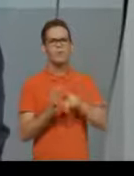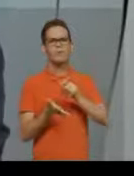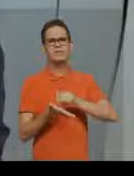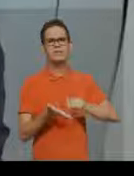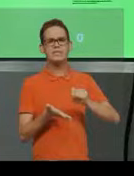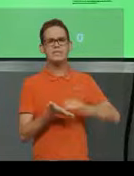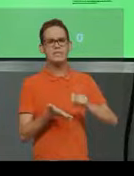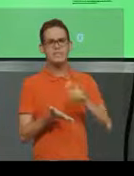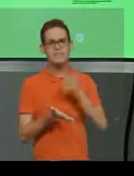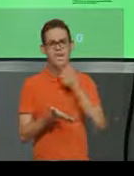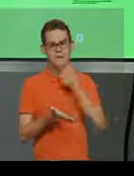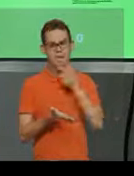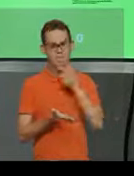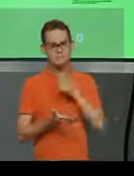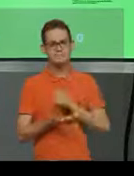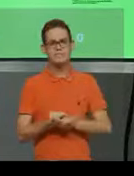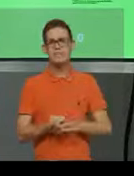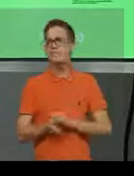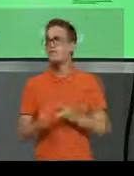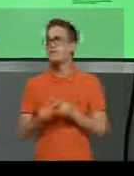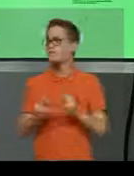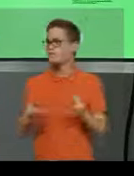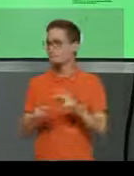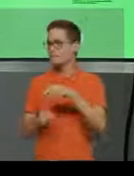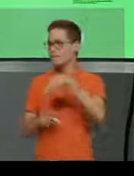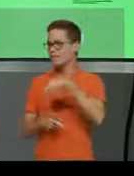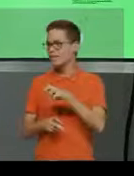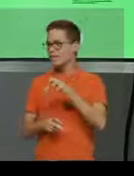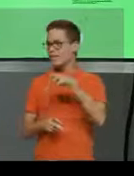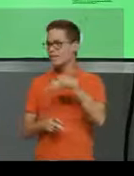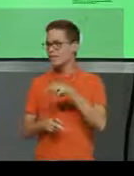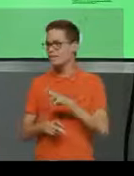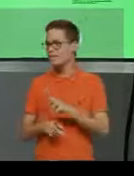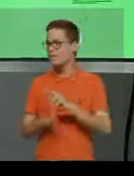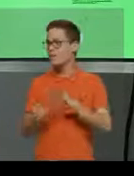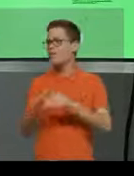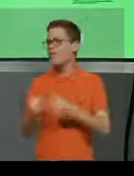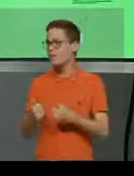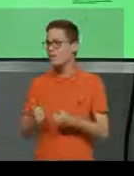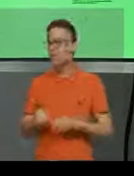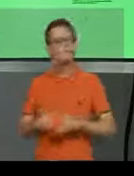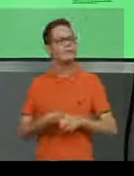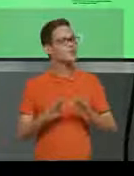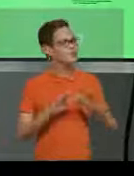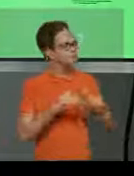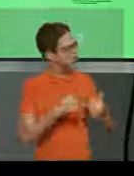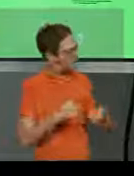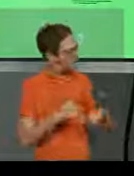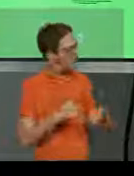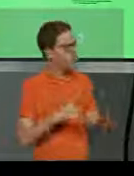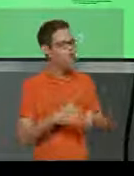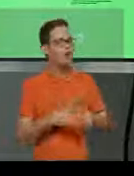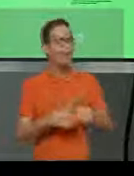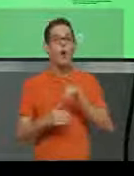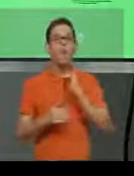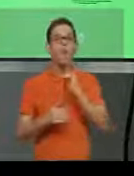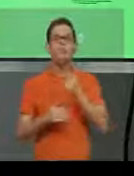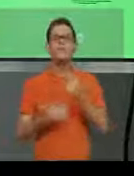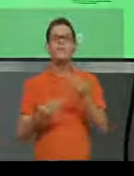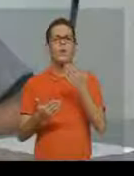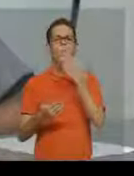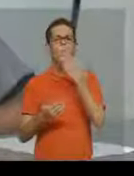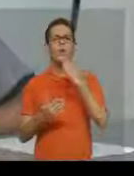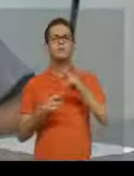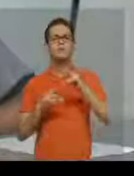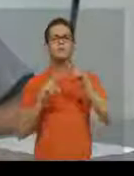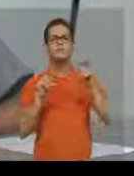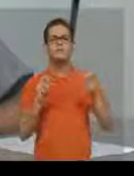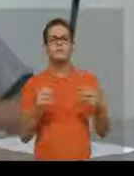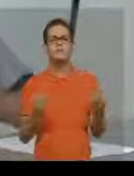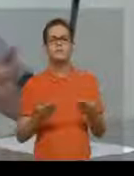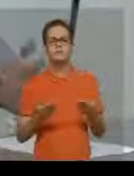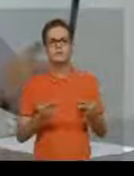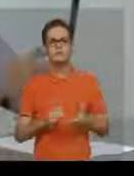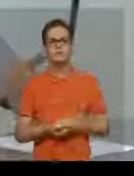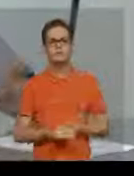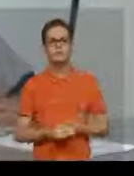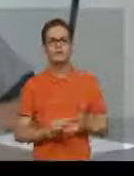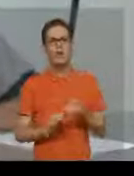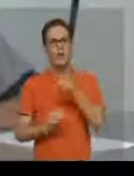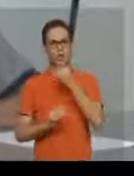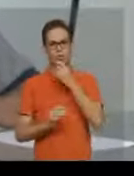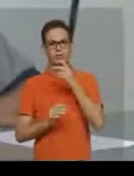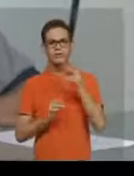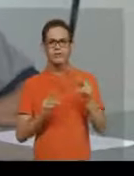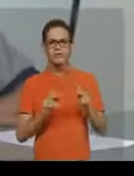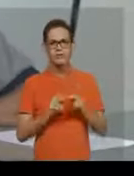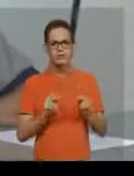Ótimo. Professor Nemer, tudo bem? Tudo bem, Cláudia. Conta para nós, quais foram os temas abordados hoje? Sim, bom dia, aluno, bom dia,